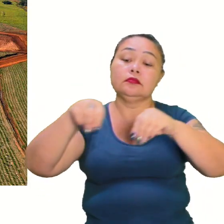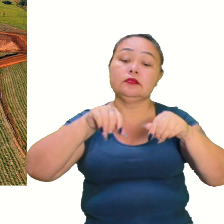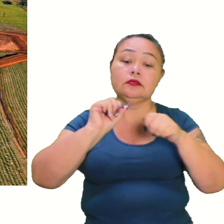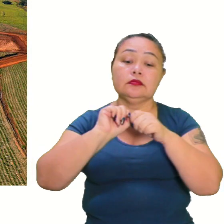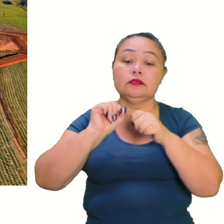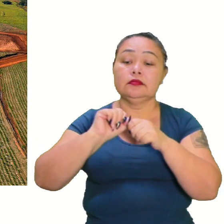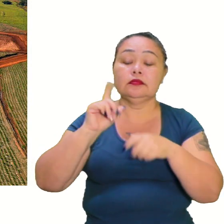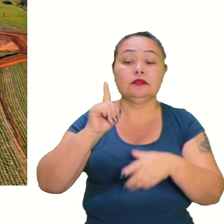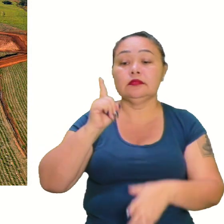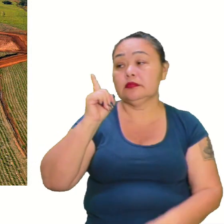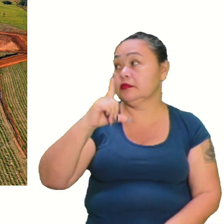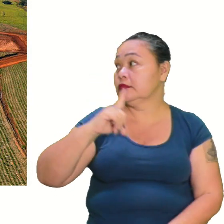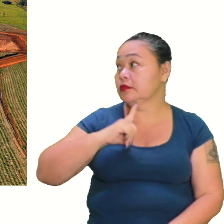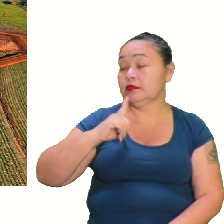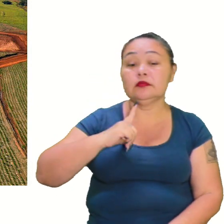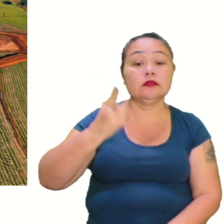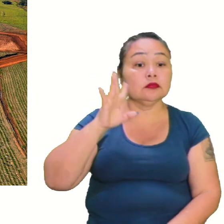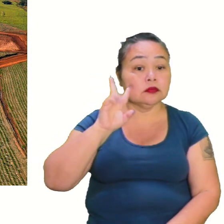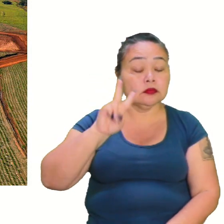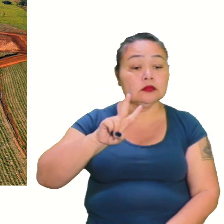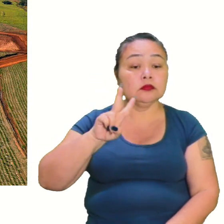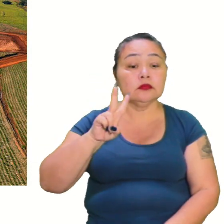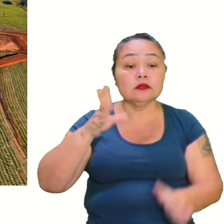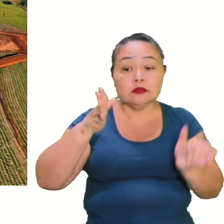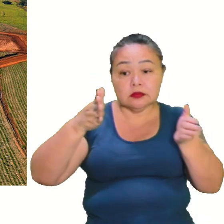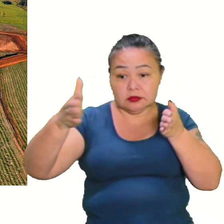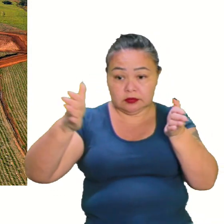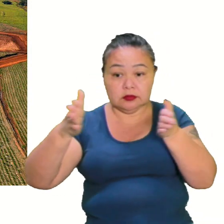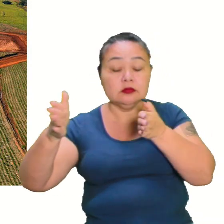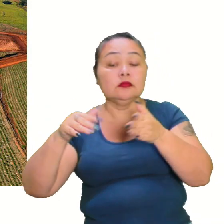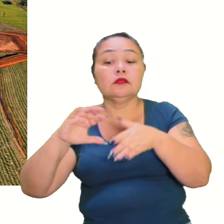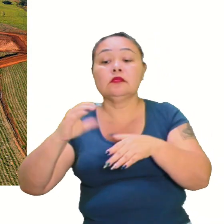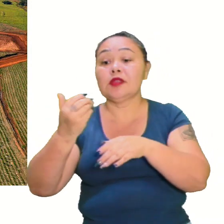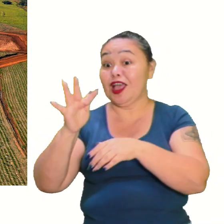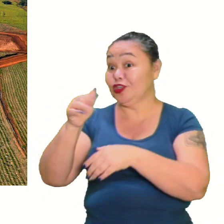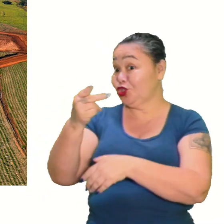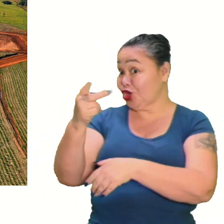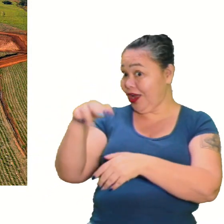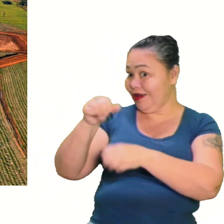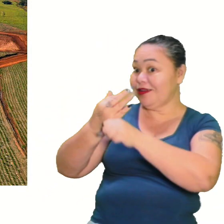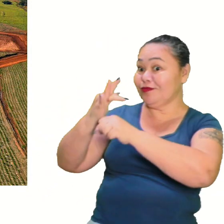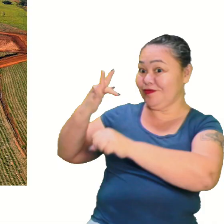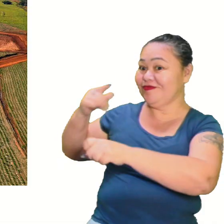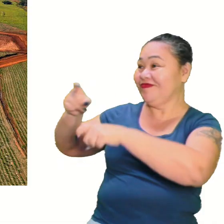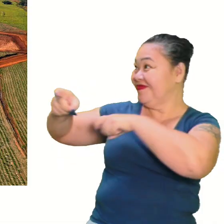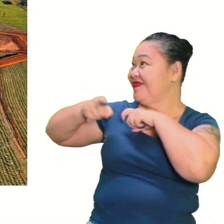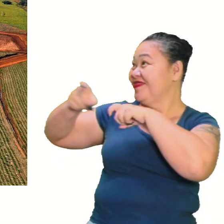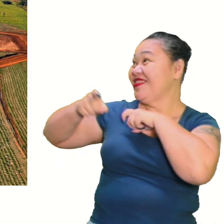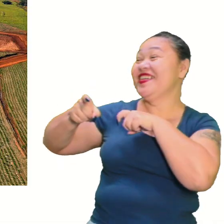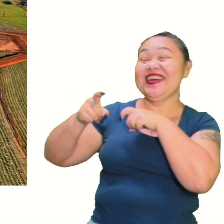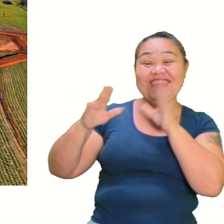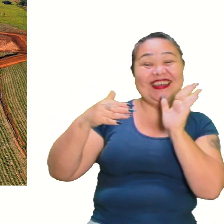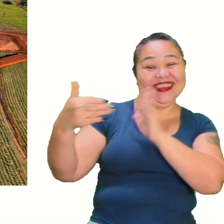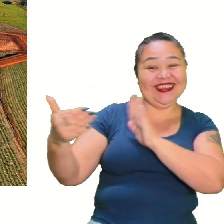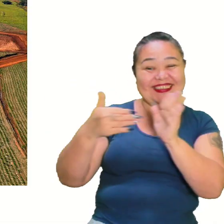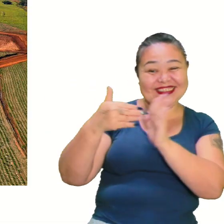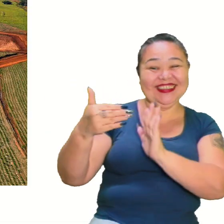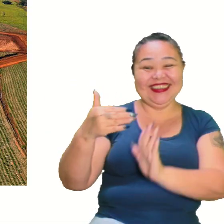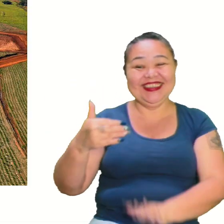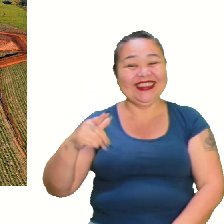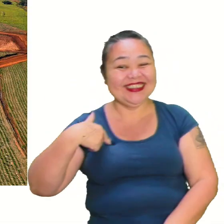fica, aqui são, nós estamos vendo claramente que são mini chácaras, não é? Aldelina, você é minha vizinha de